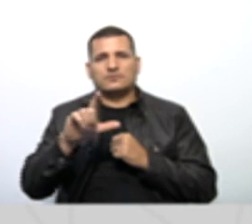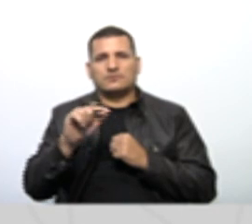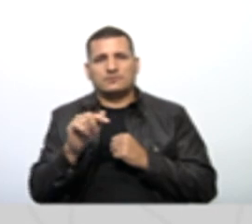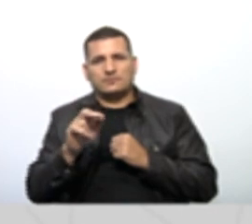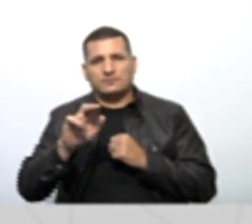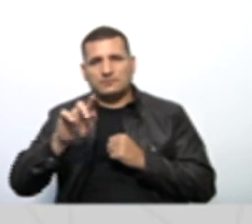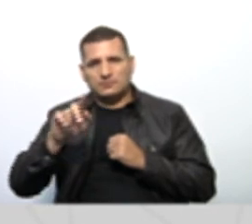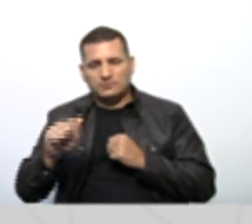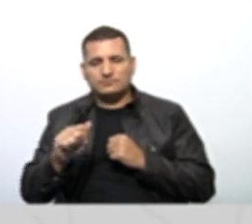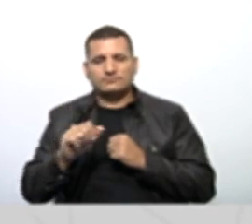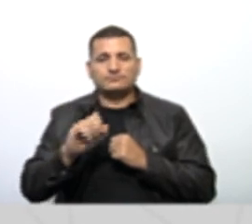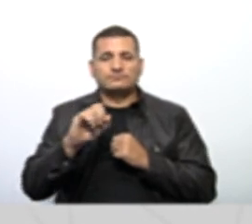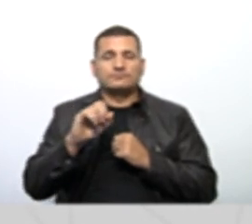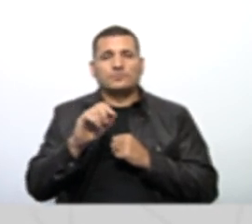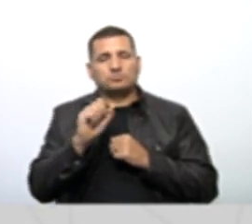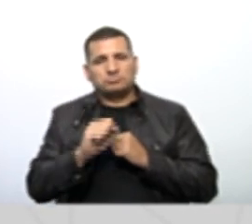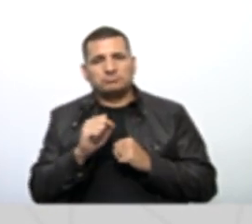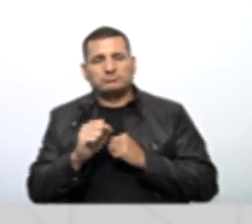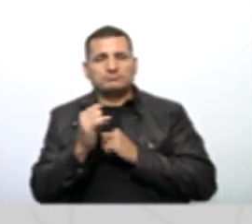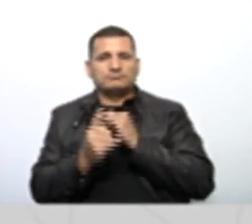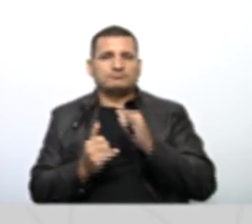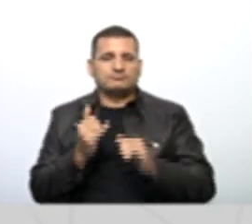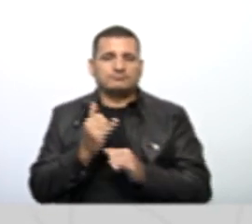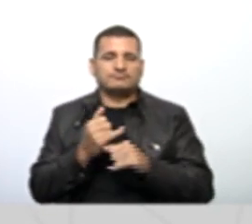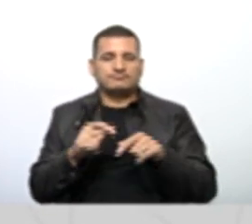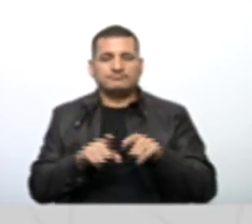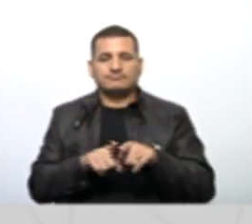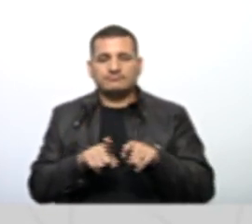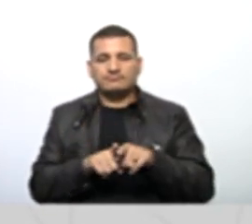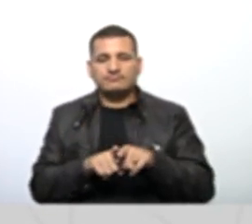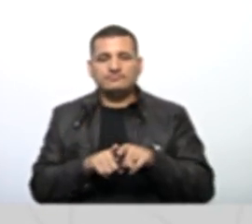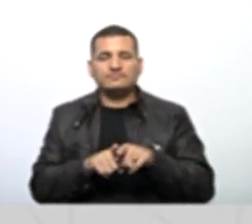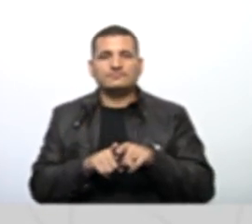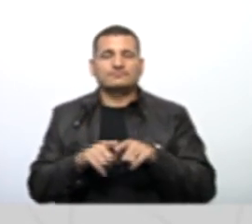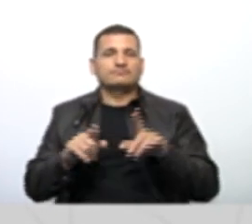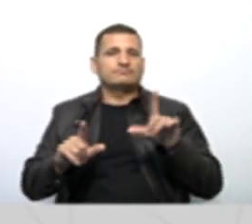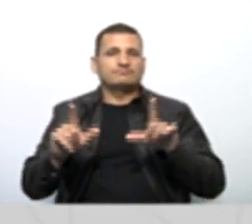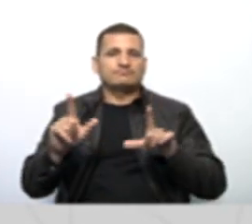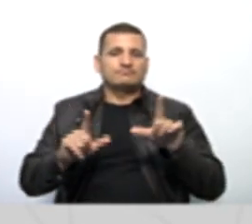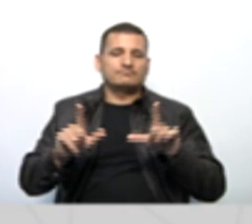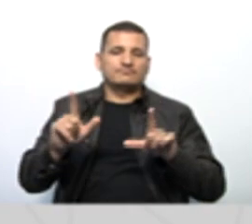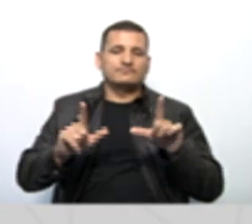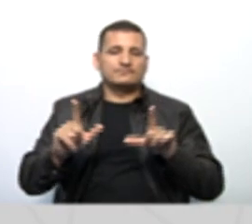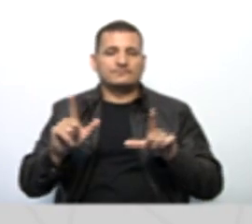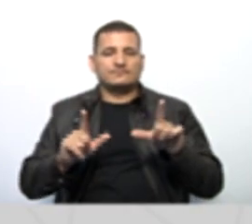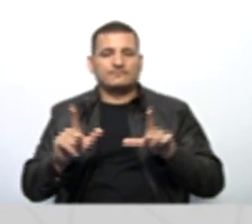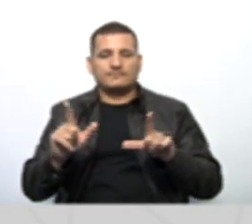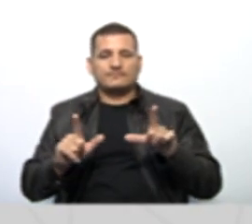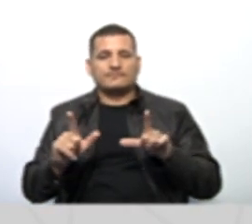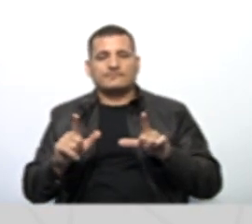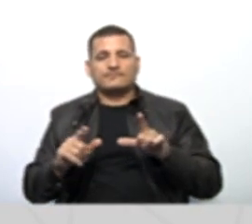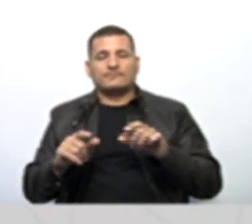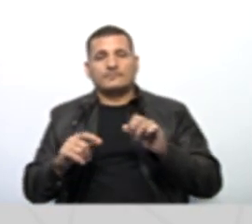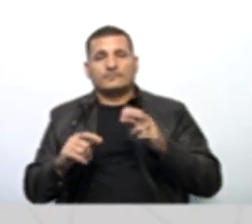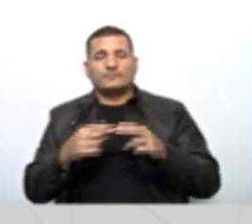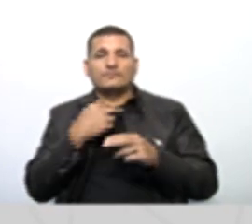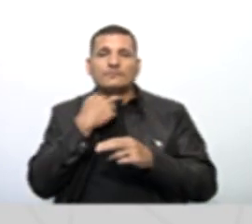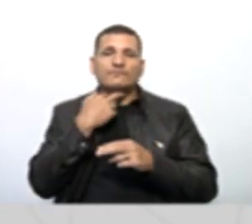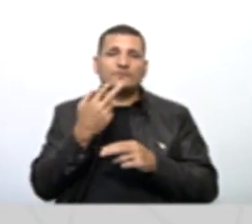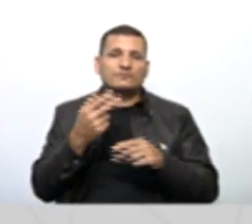né ele pode usar a internet é isso pelas operadoras nec transmitir o sinal de tv e conexão de links de voz